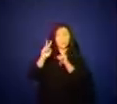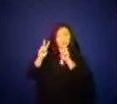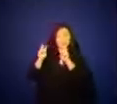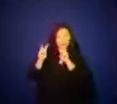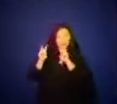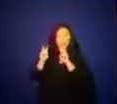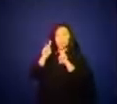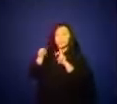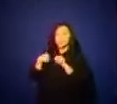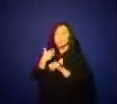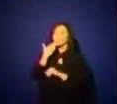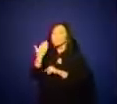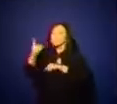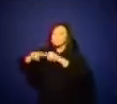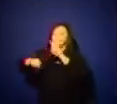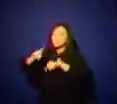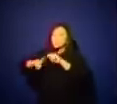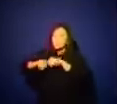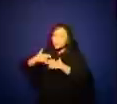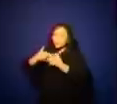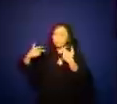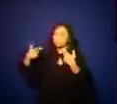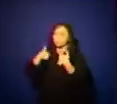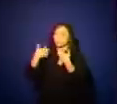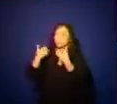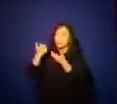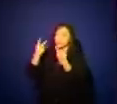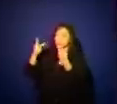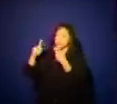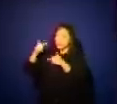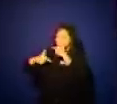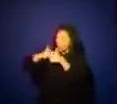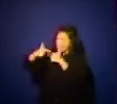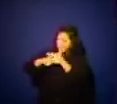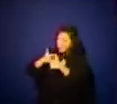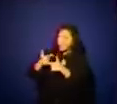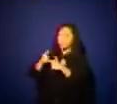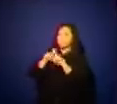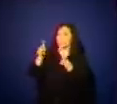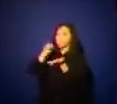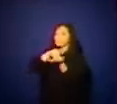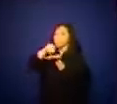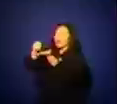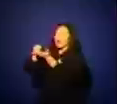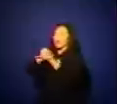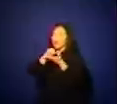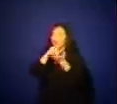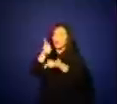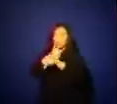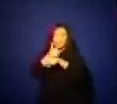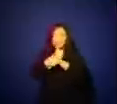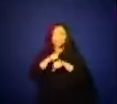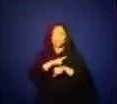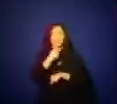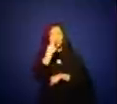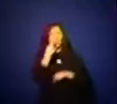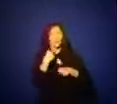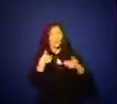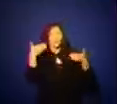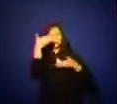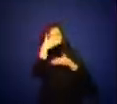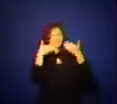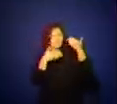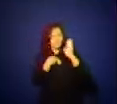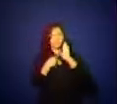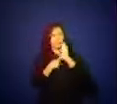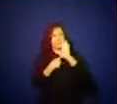foi O Grande Debate aí do último ano e meio e também tem um gráfico que eu uso muito nas apresentações que eu uso muito nas apresentações